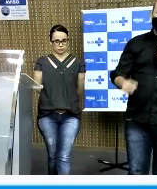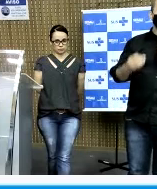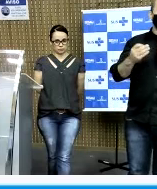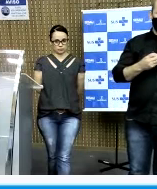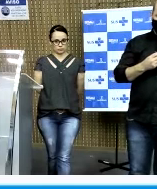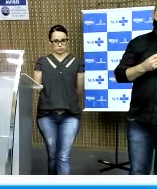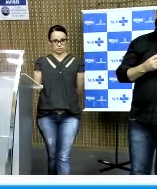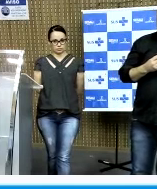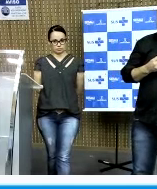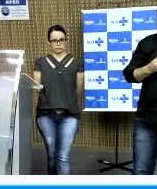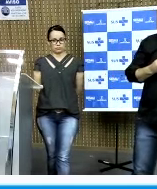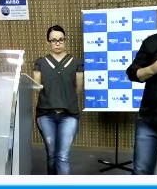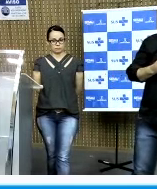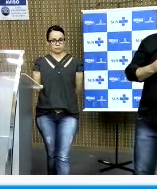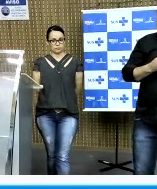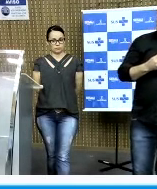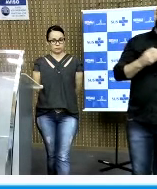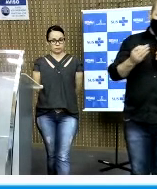E as estratégias, tá?